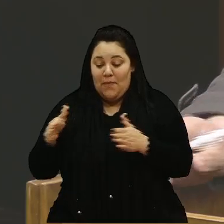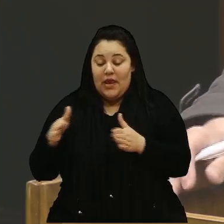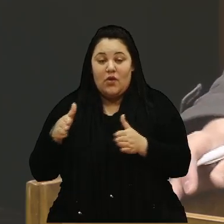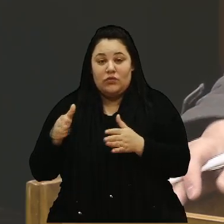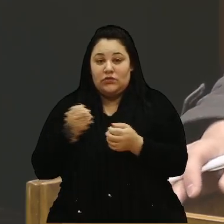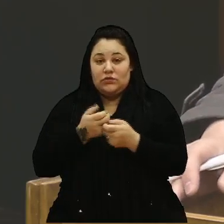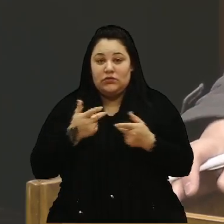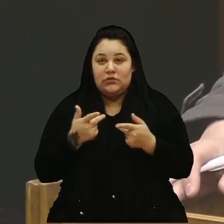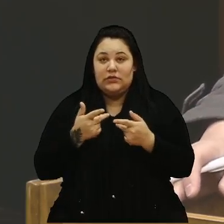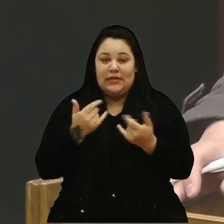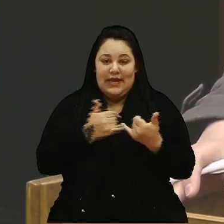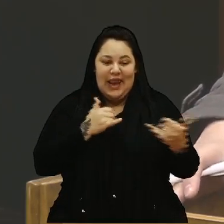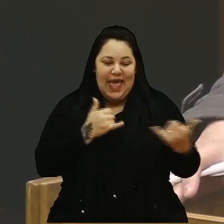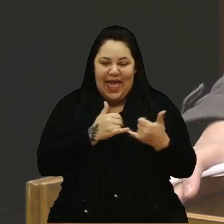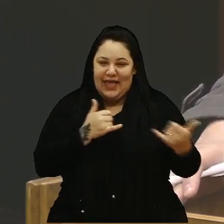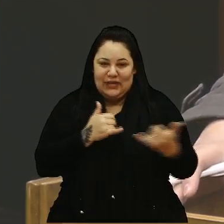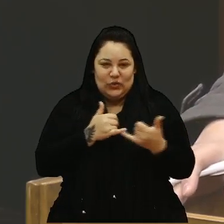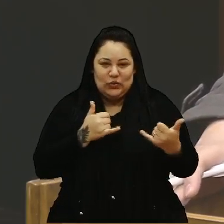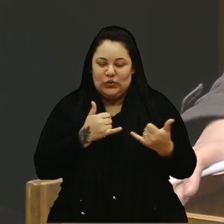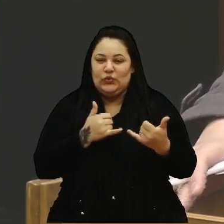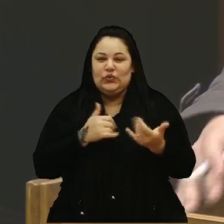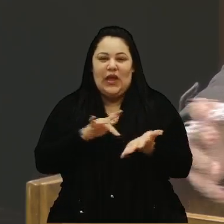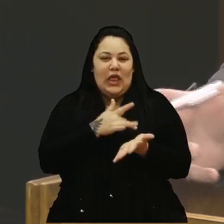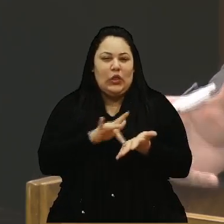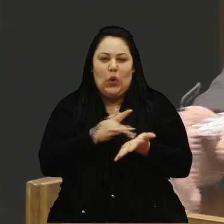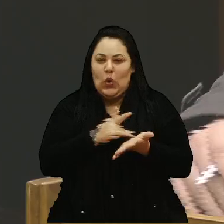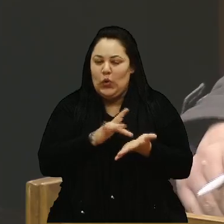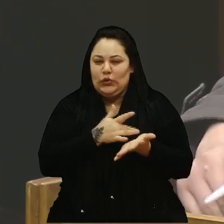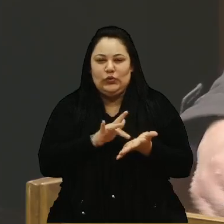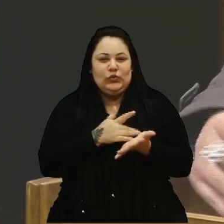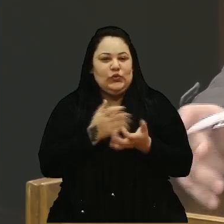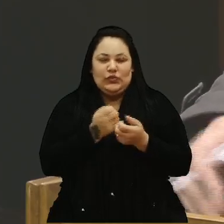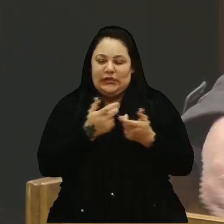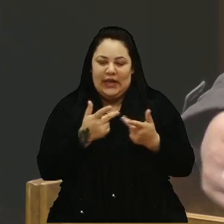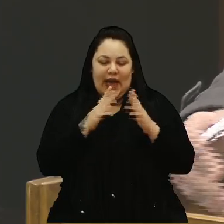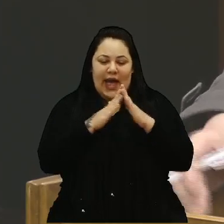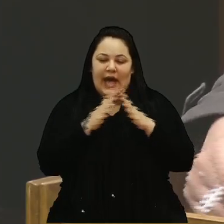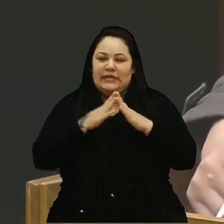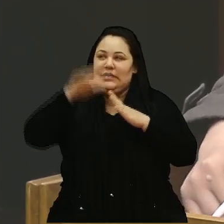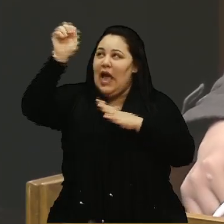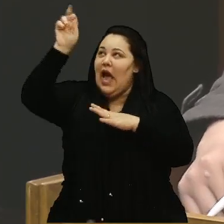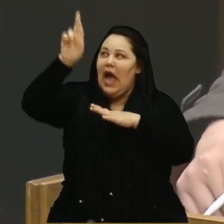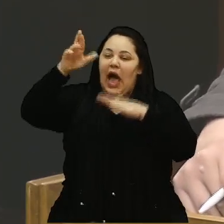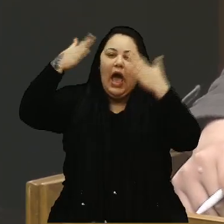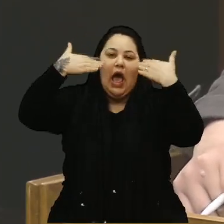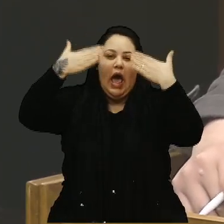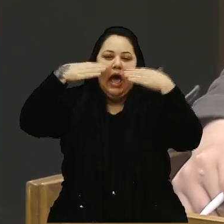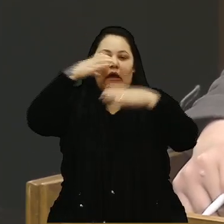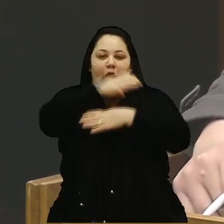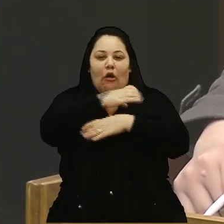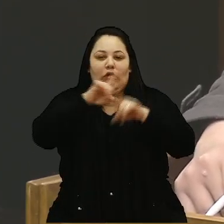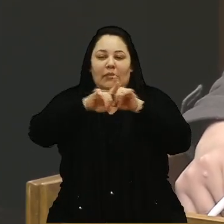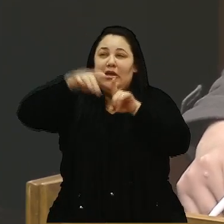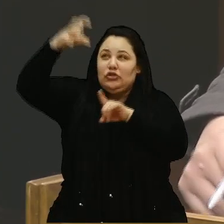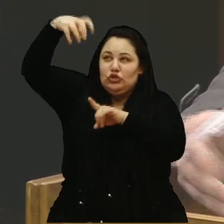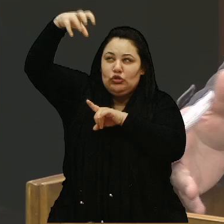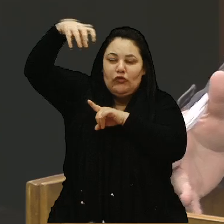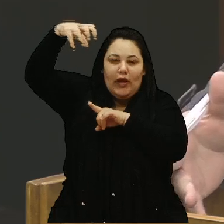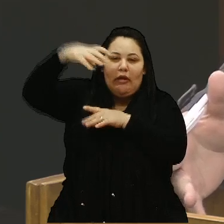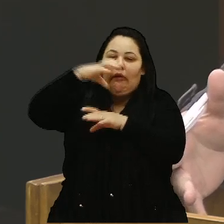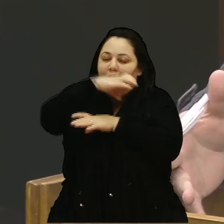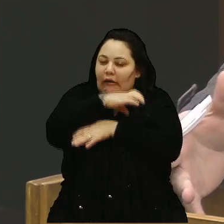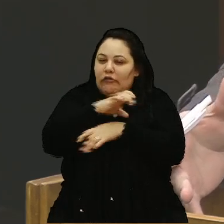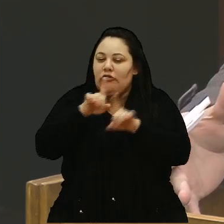aparelhos eletrônicos e etc. são utilizados com maior intensidade, ar-condicionado, aquecedores, chuveiros, etc. Mas